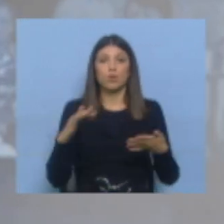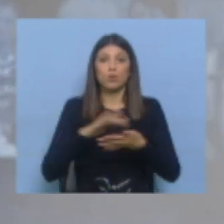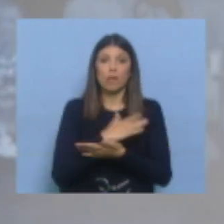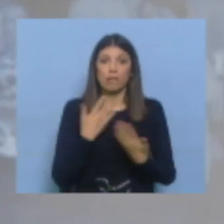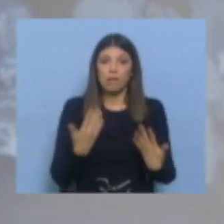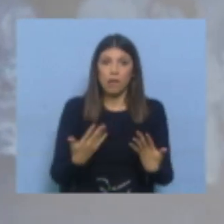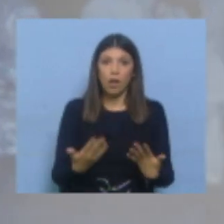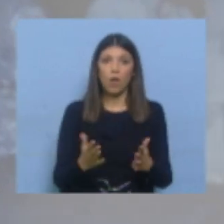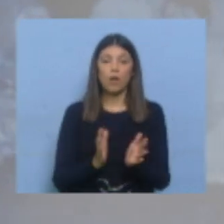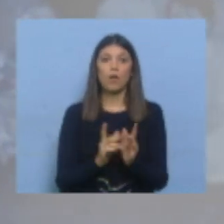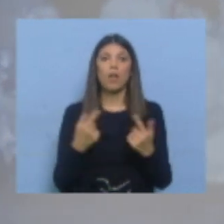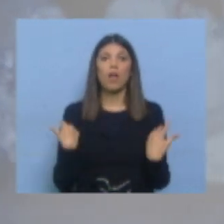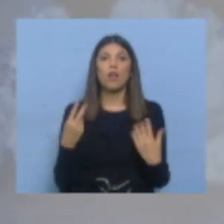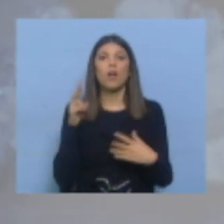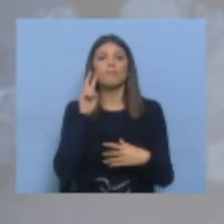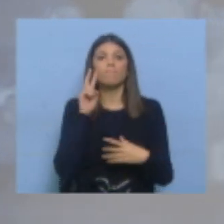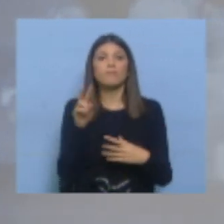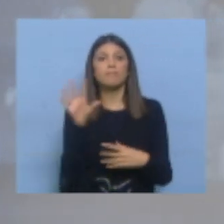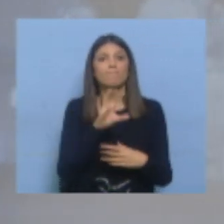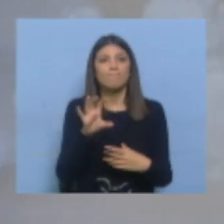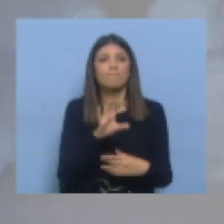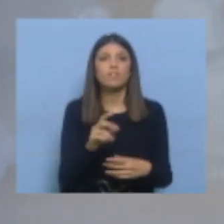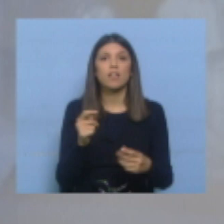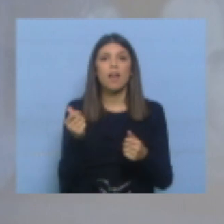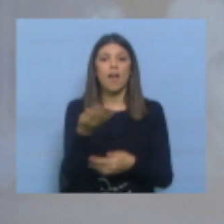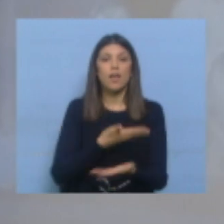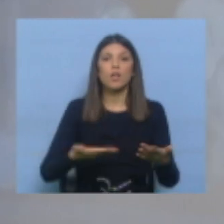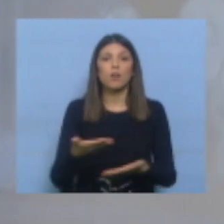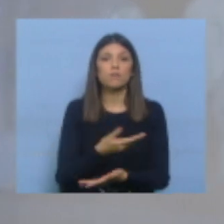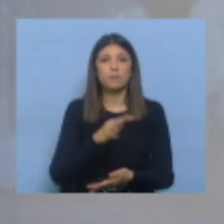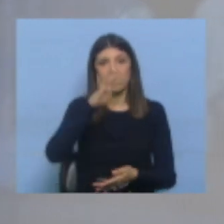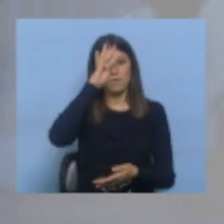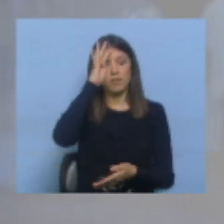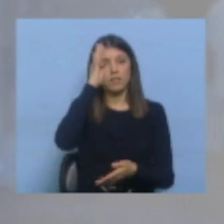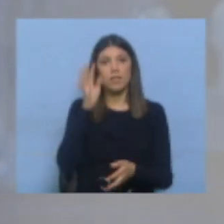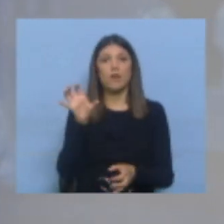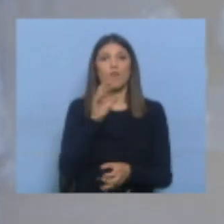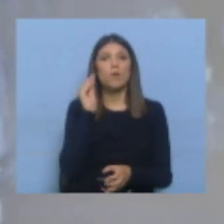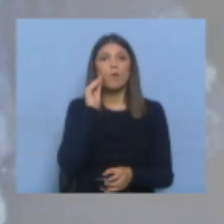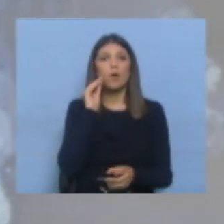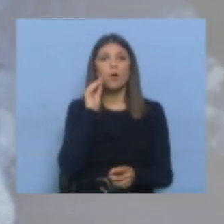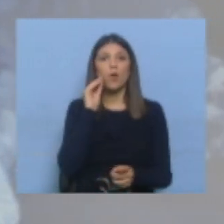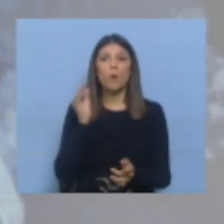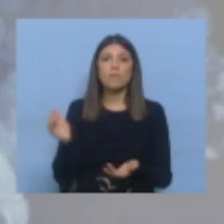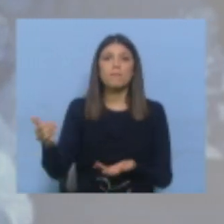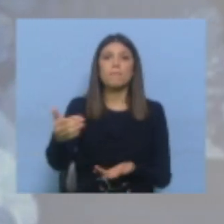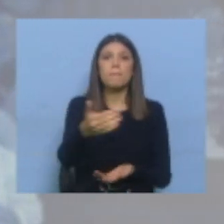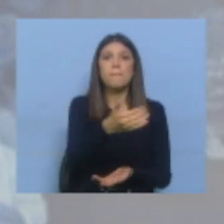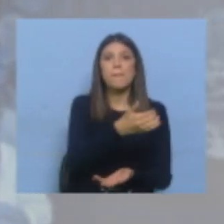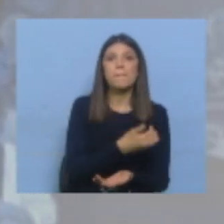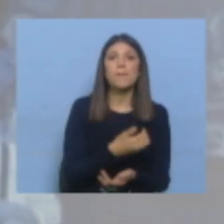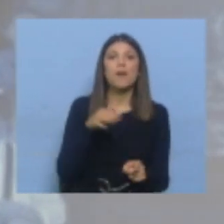Agora olhamos a economia de Francisco e a forma como ela está a mobilizar muitos jovens em todo o mundo. É o caso de